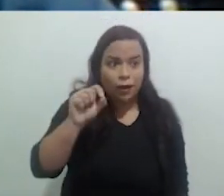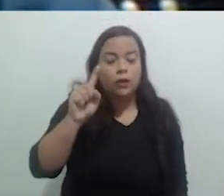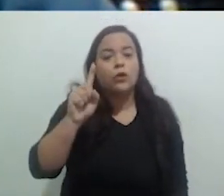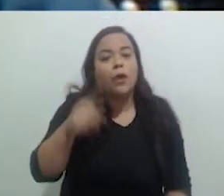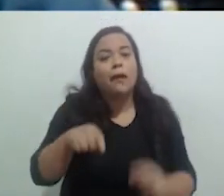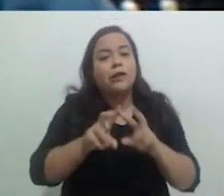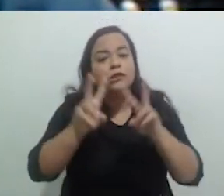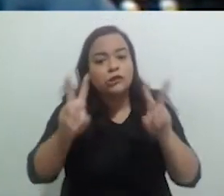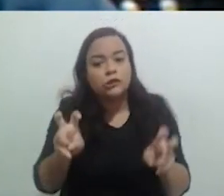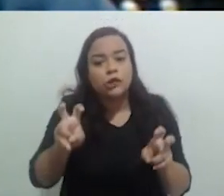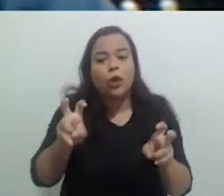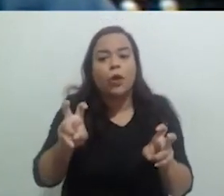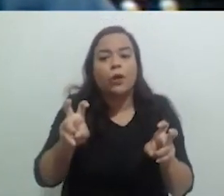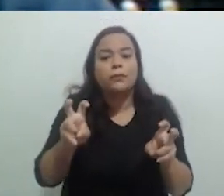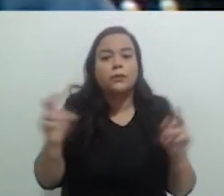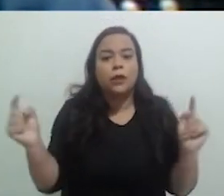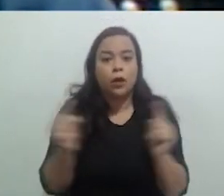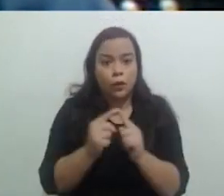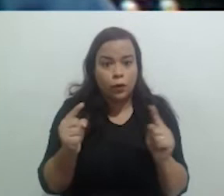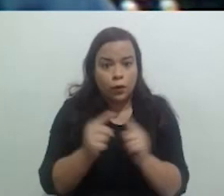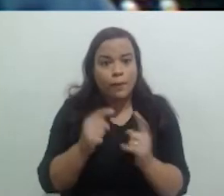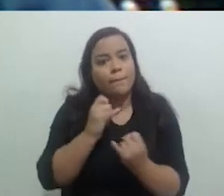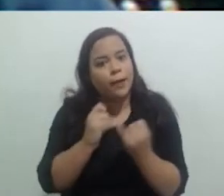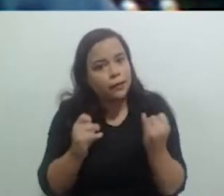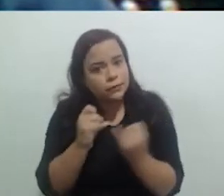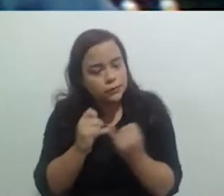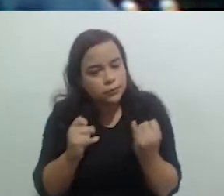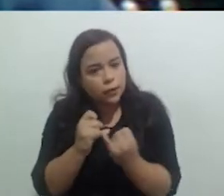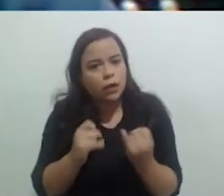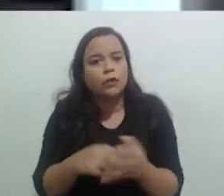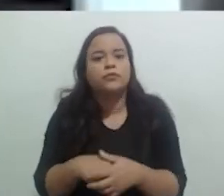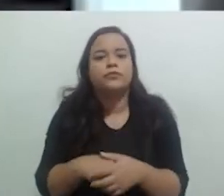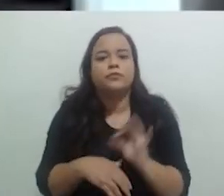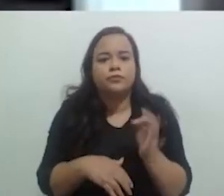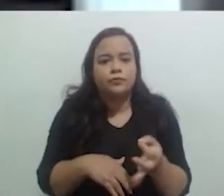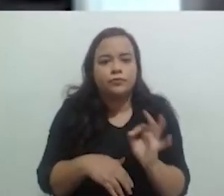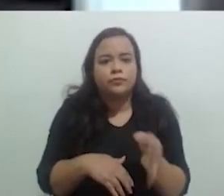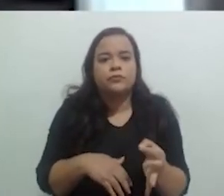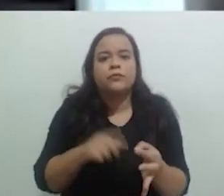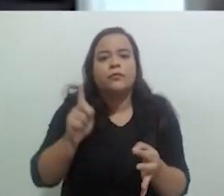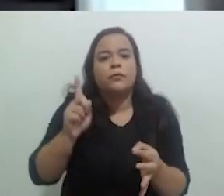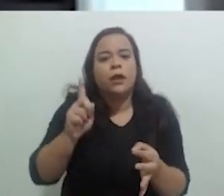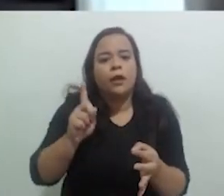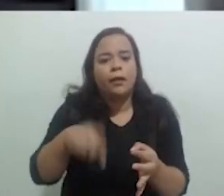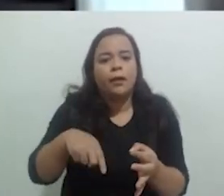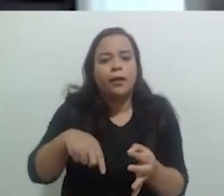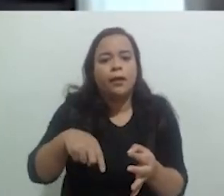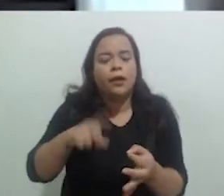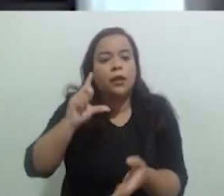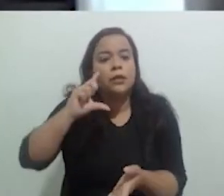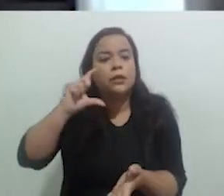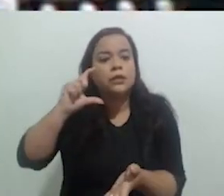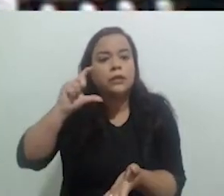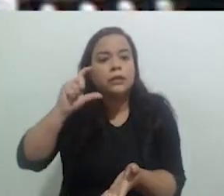parcial. Procedência parcial. E condenação pelo uso da substância, o Loló. Desembargador Amauri. Não, doutor Eduardo Pinheiro,